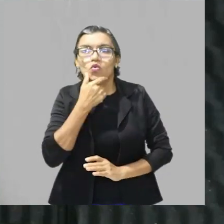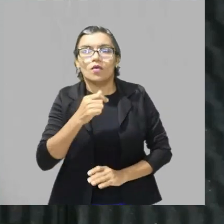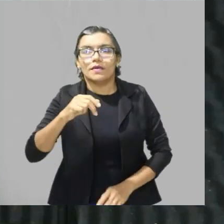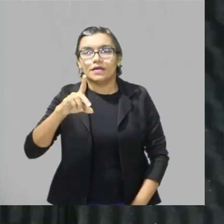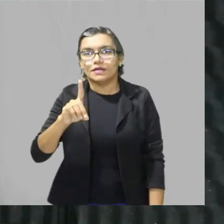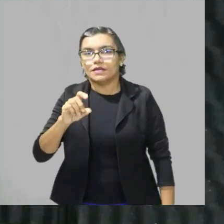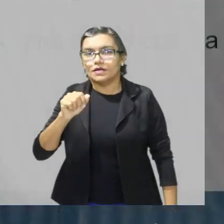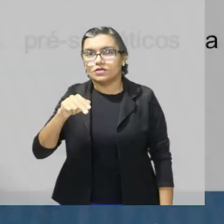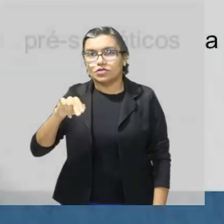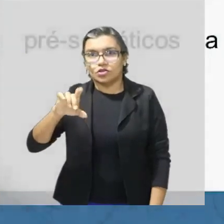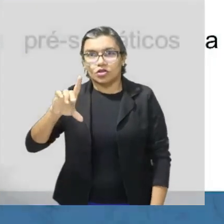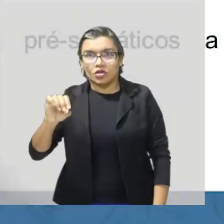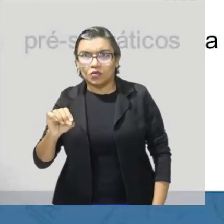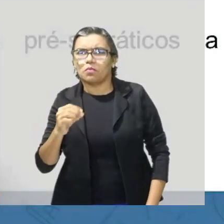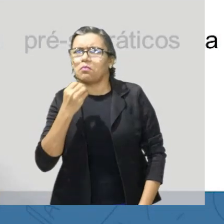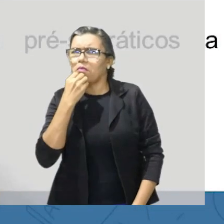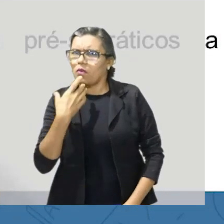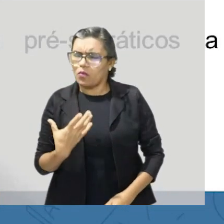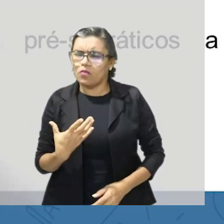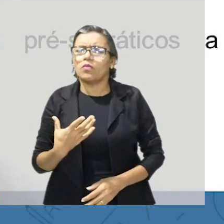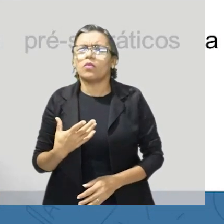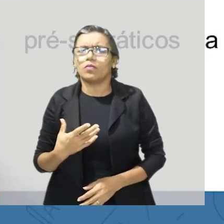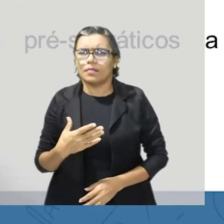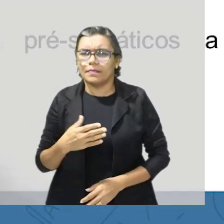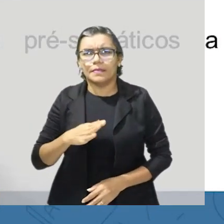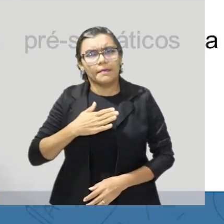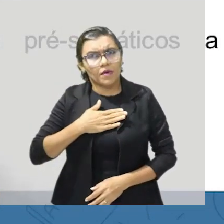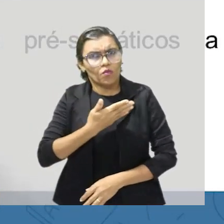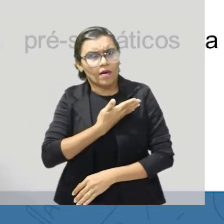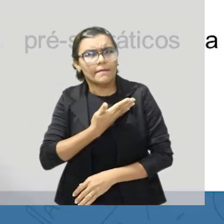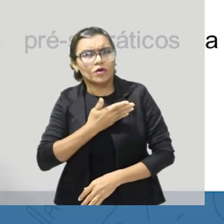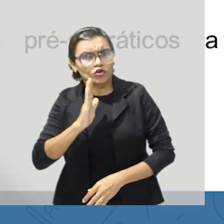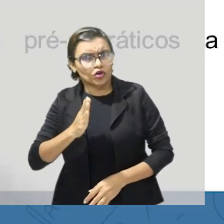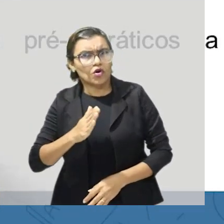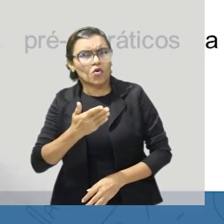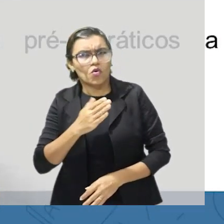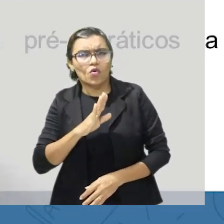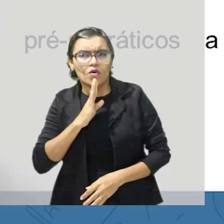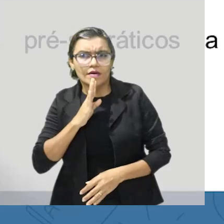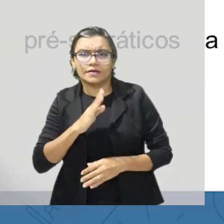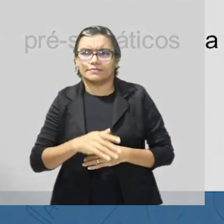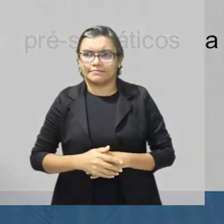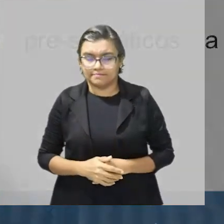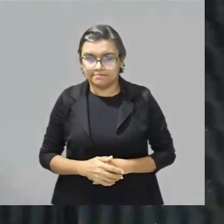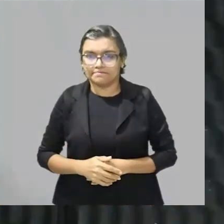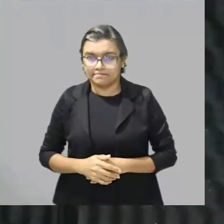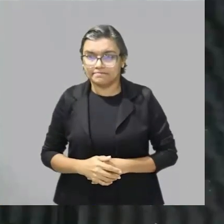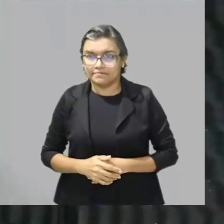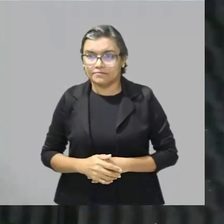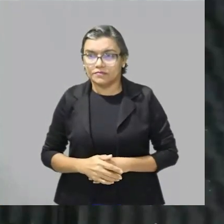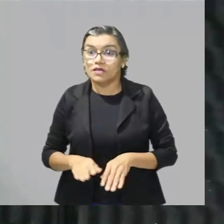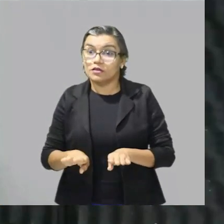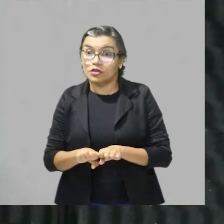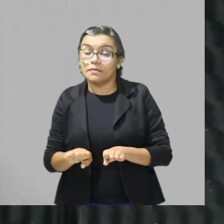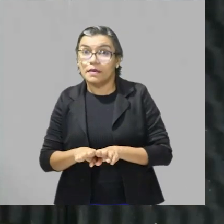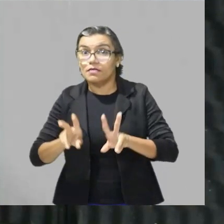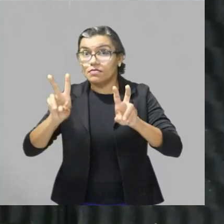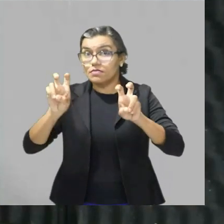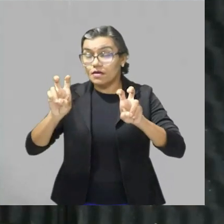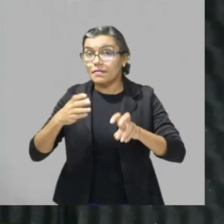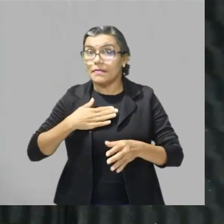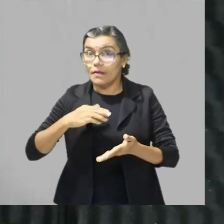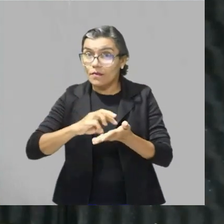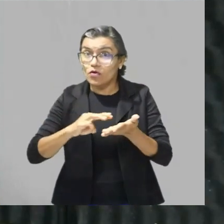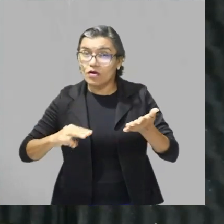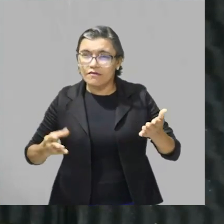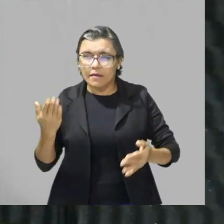vocês podem pegar ali iniciação história da filosofia principalmente os livros que ele escreve sobre linguagem filosofia da linguagem que foi até tema da minha monografia na